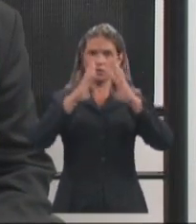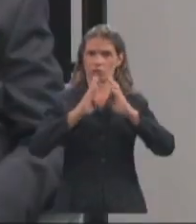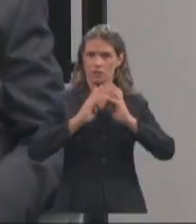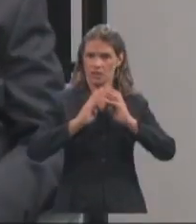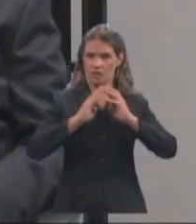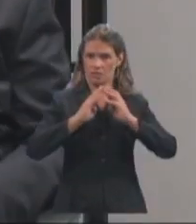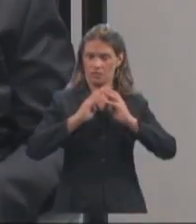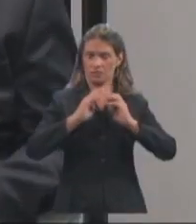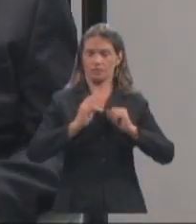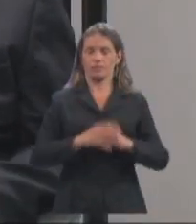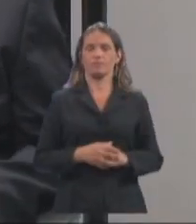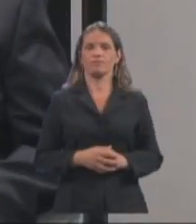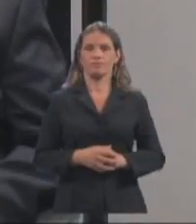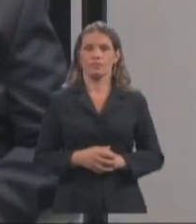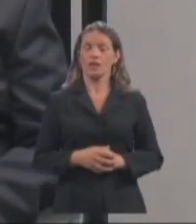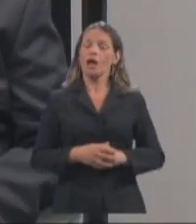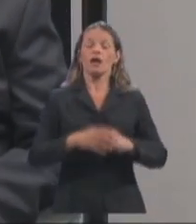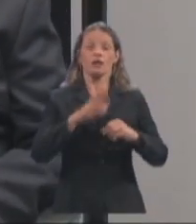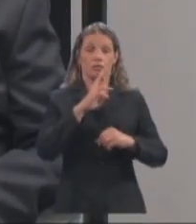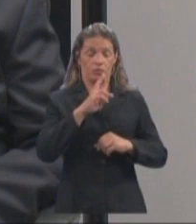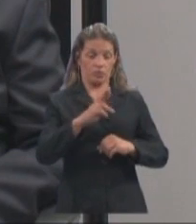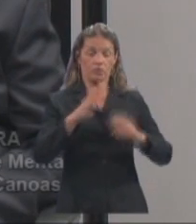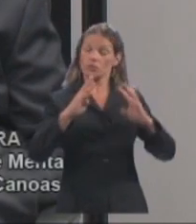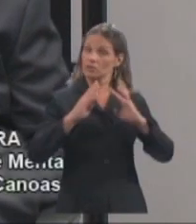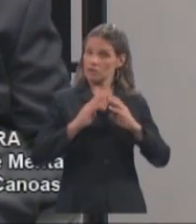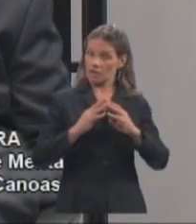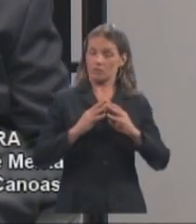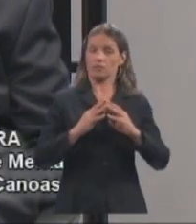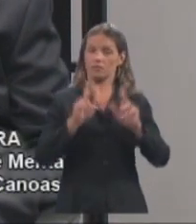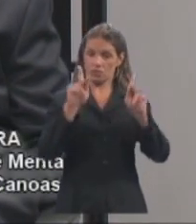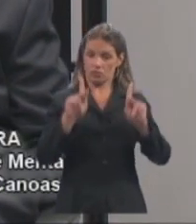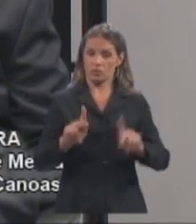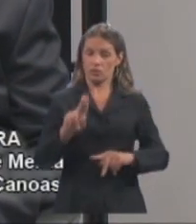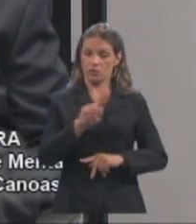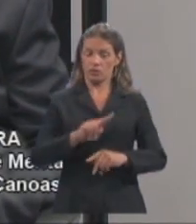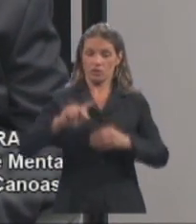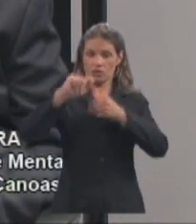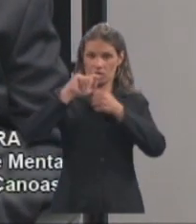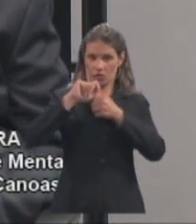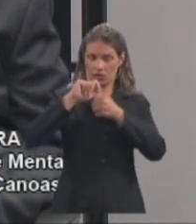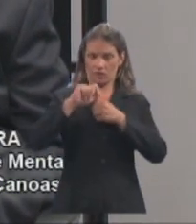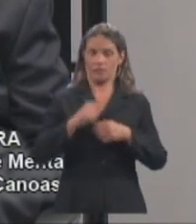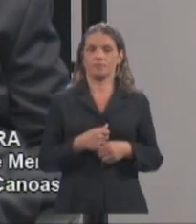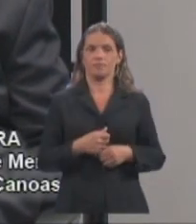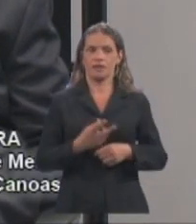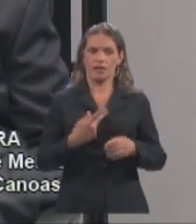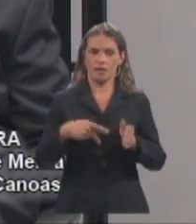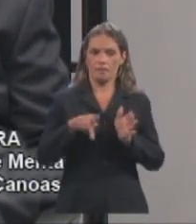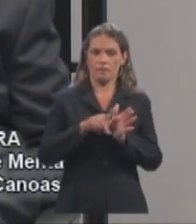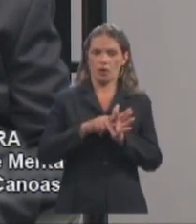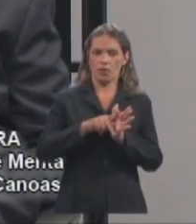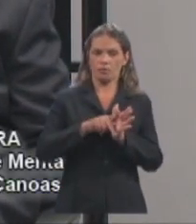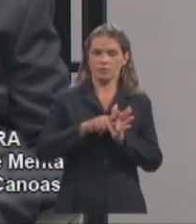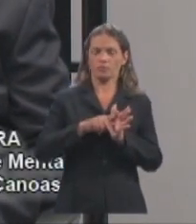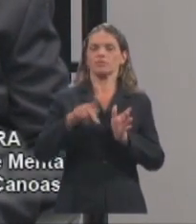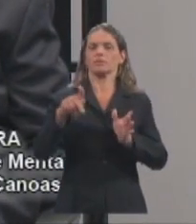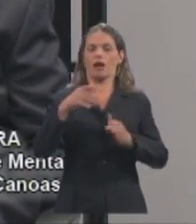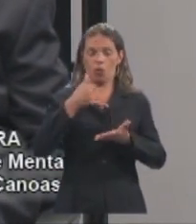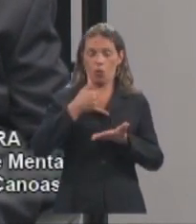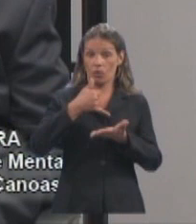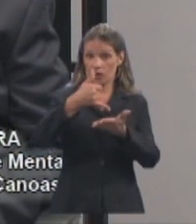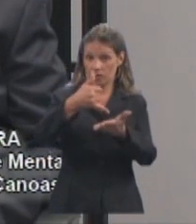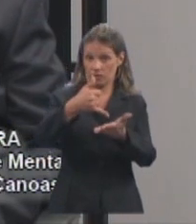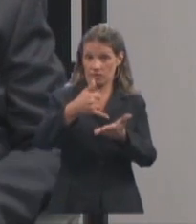cérebro dos pacientes que usam Craque na verdade o craque é um derivado da cocaína né eles